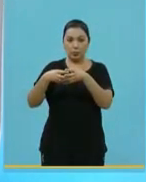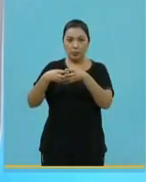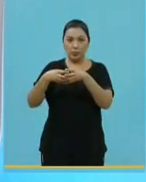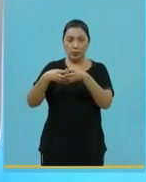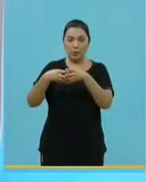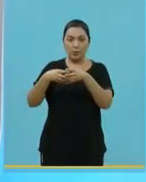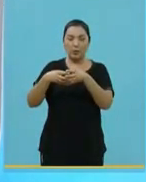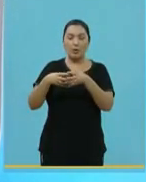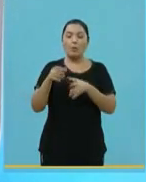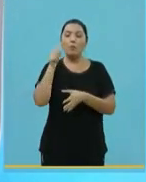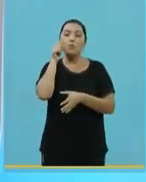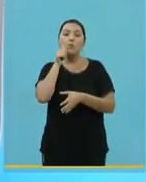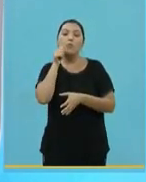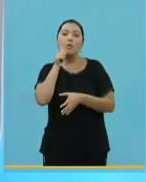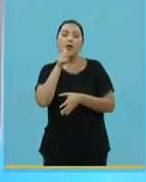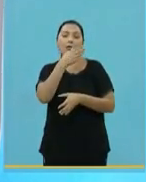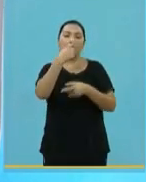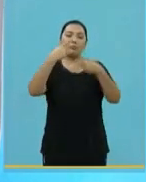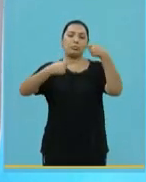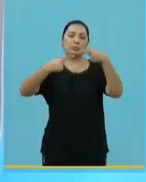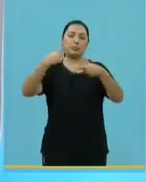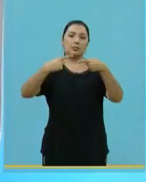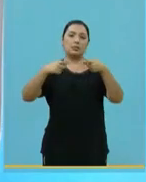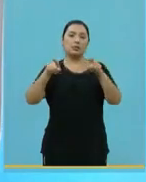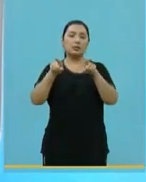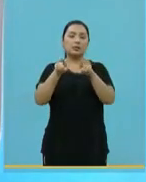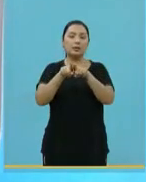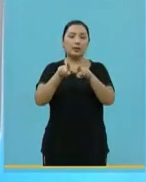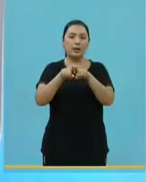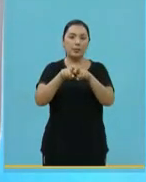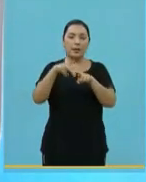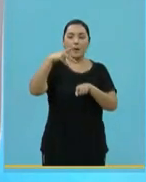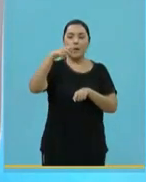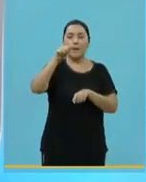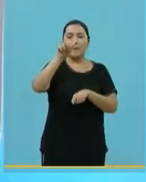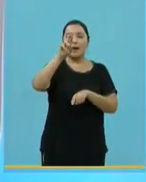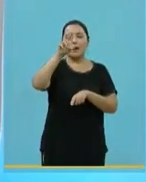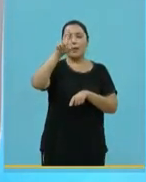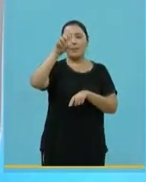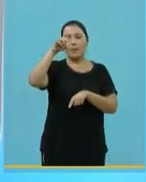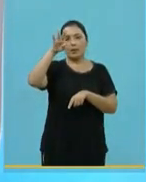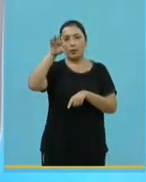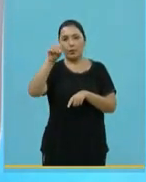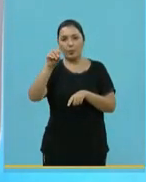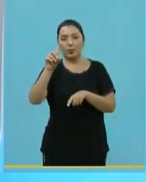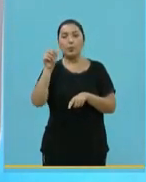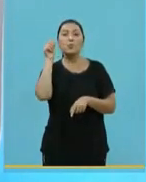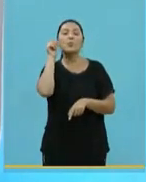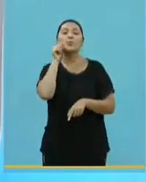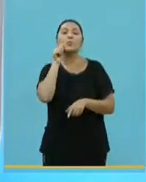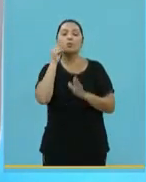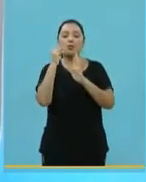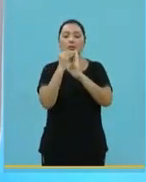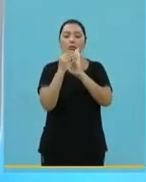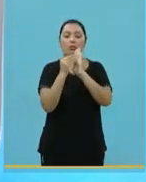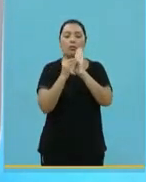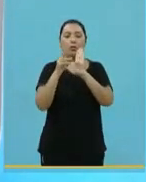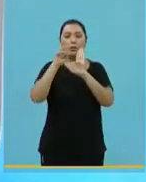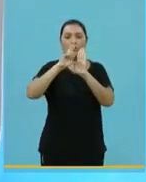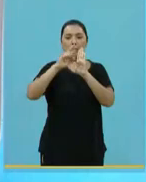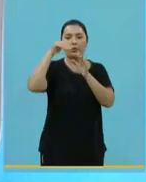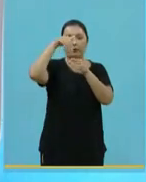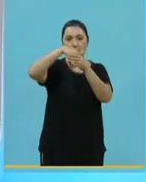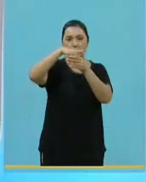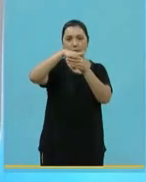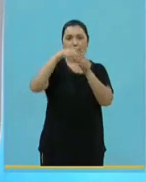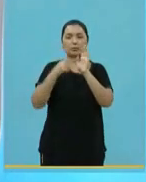chefiadas por mulheres e também no parlamento com uma reforma política com voto em lista em que essa lista também